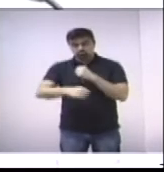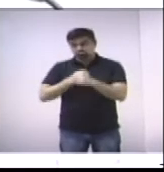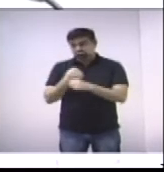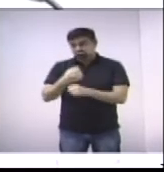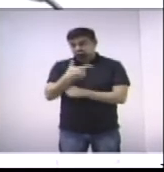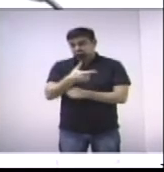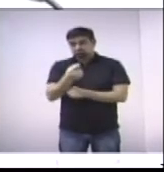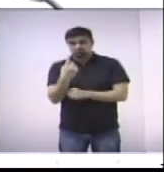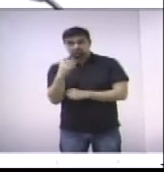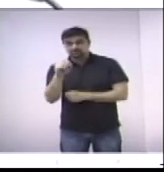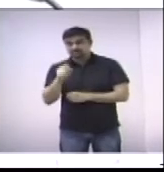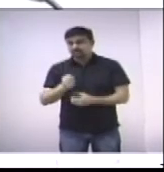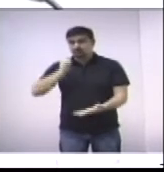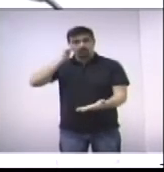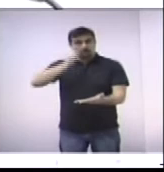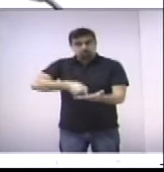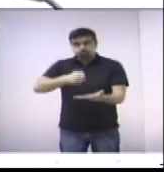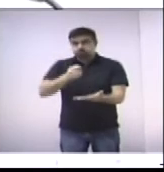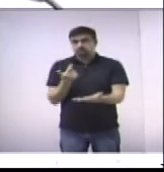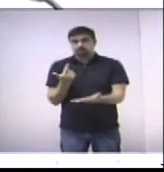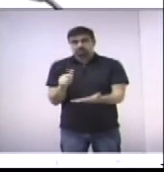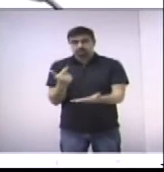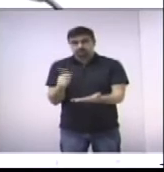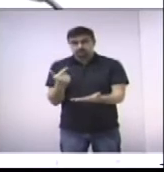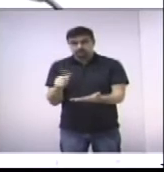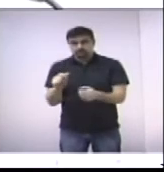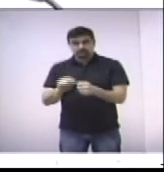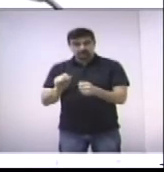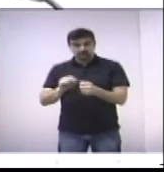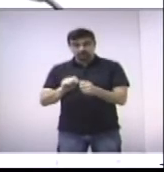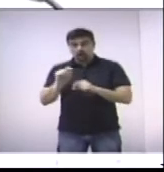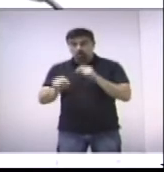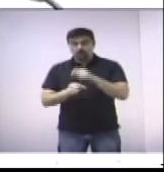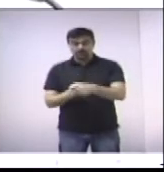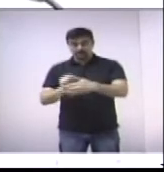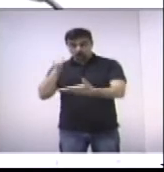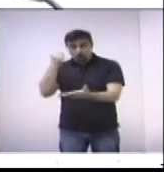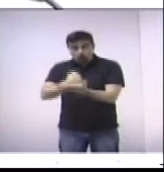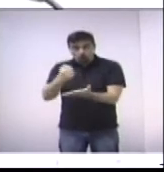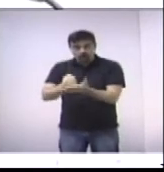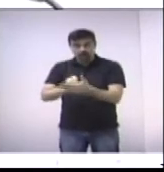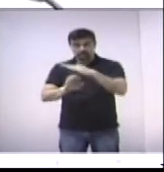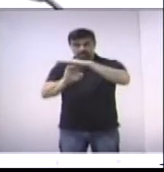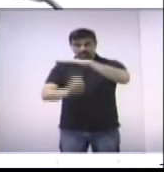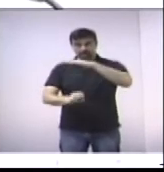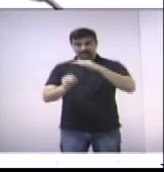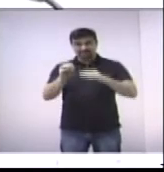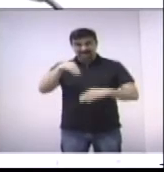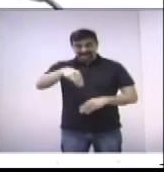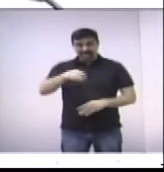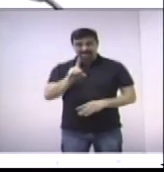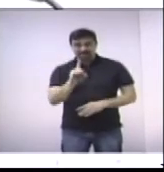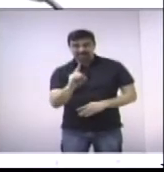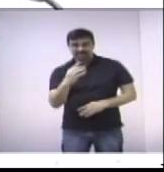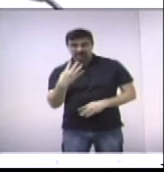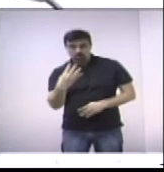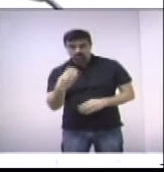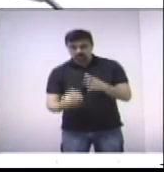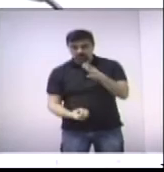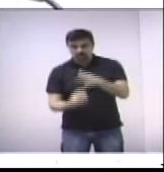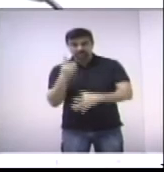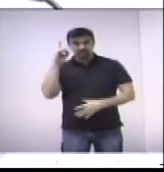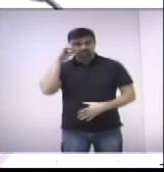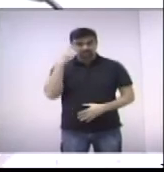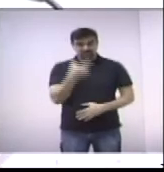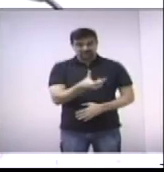havia ocorrido o respectivo pregão, que culminou com a contratação da MD4, vez que aquele ocorreu em 26 de janeiro